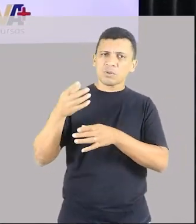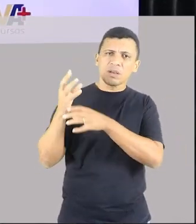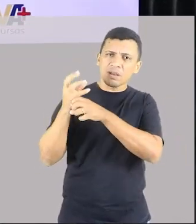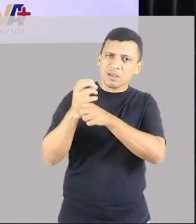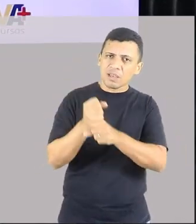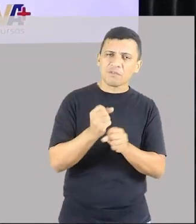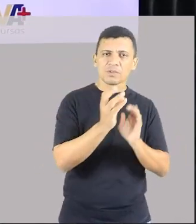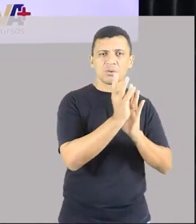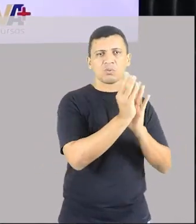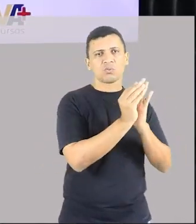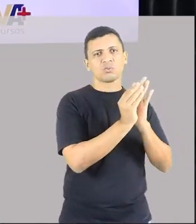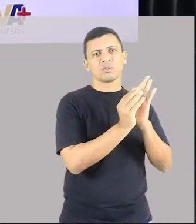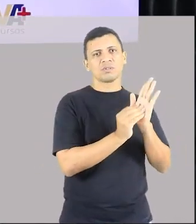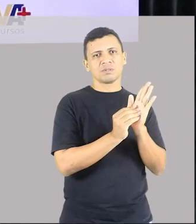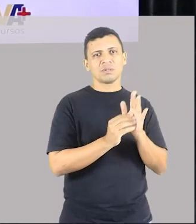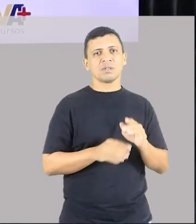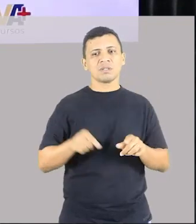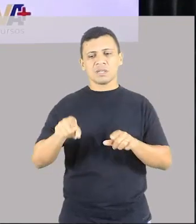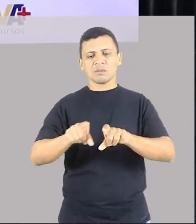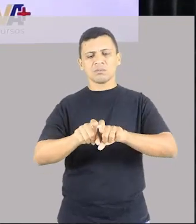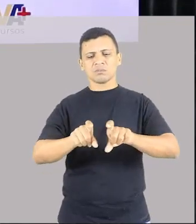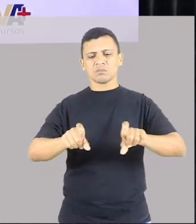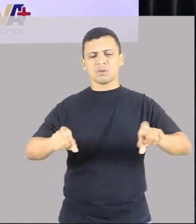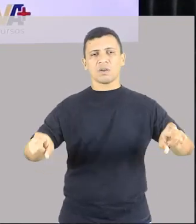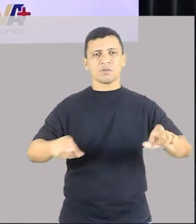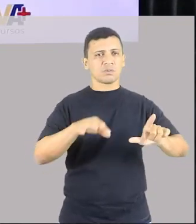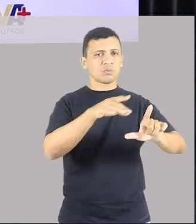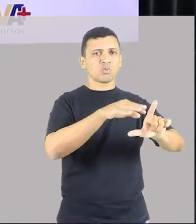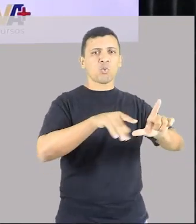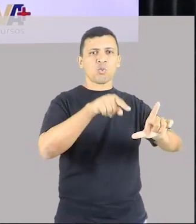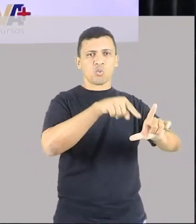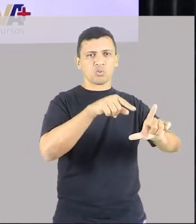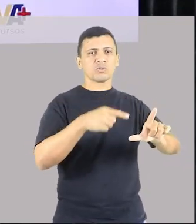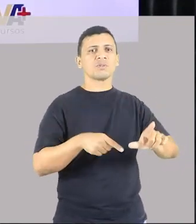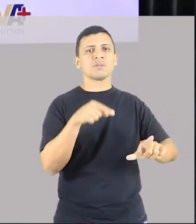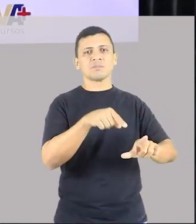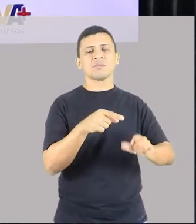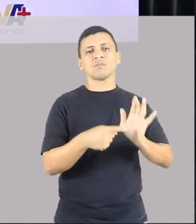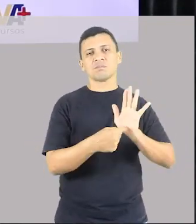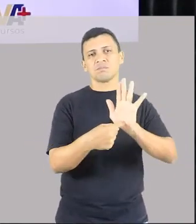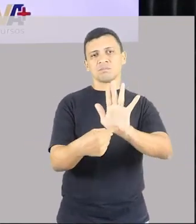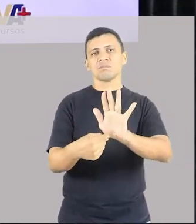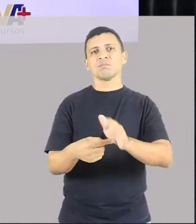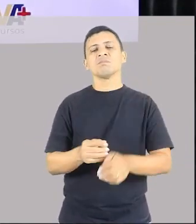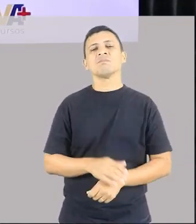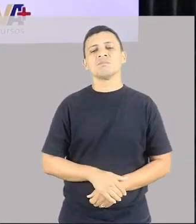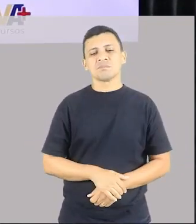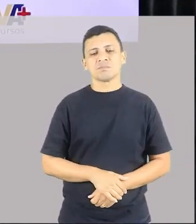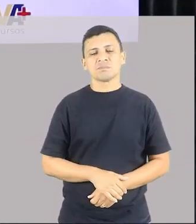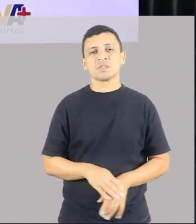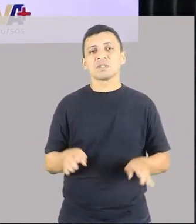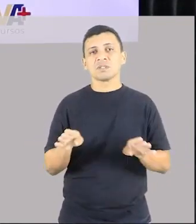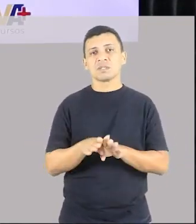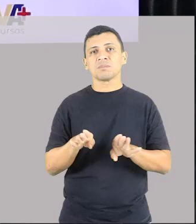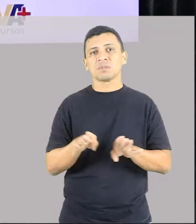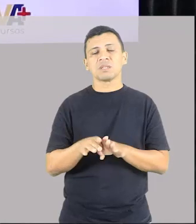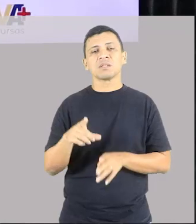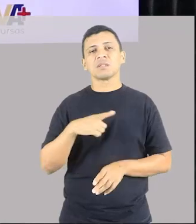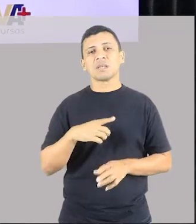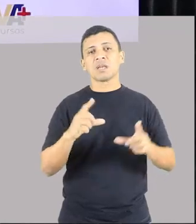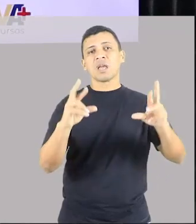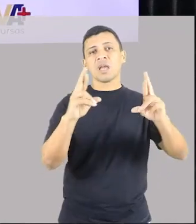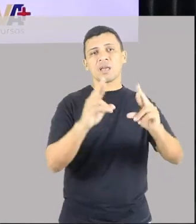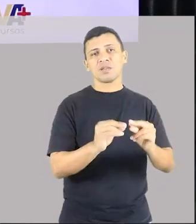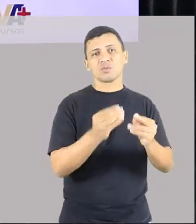no conteúdo que segue, no link na descrição do vídeo, no QR Code que apareceu inicialmente na sua tela, e lá também tem o resumo